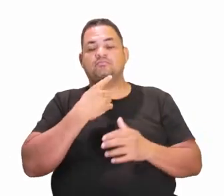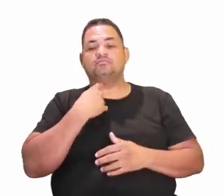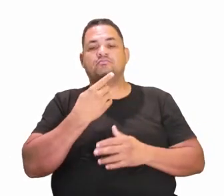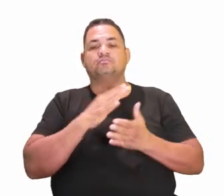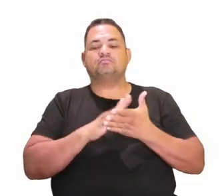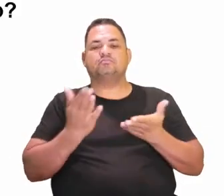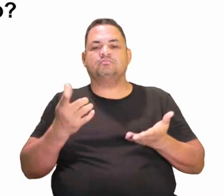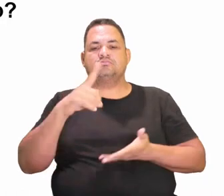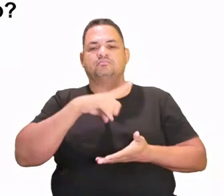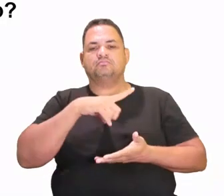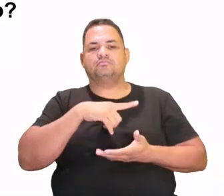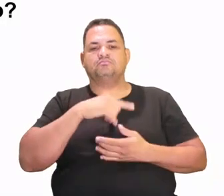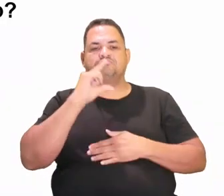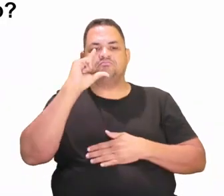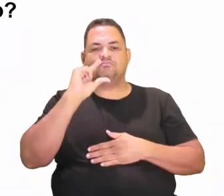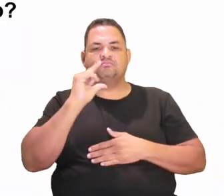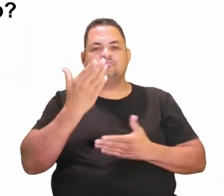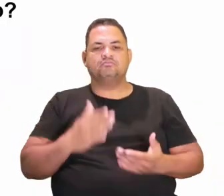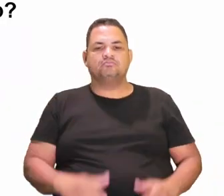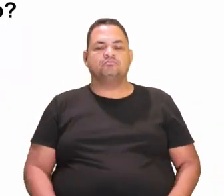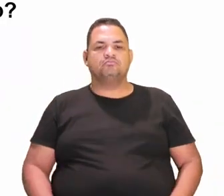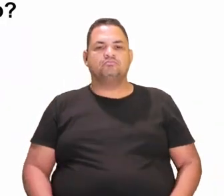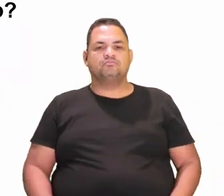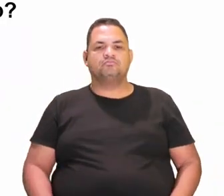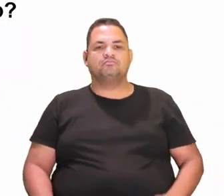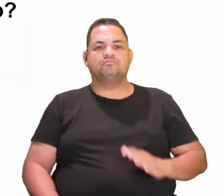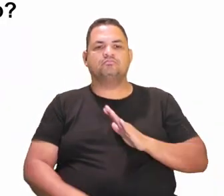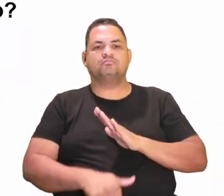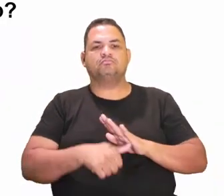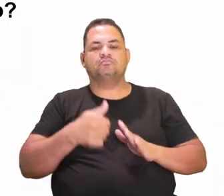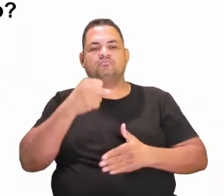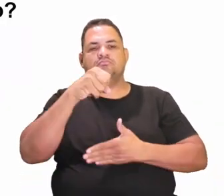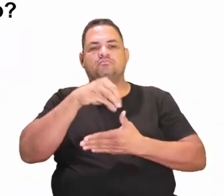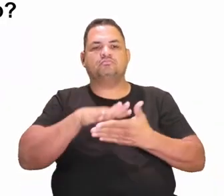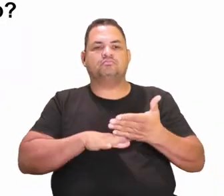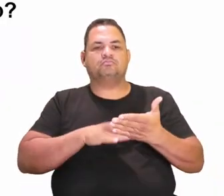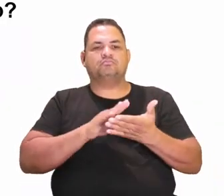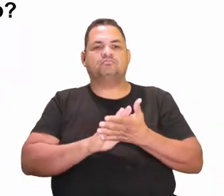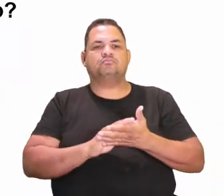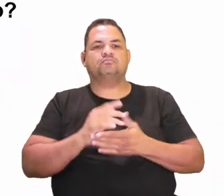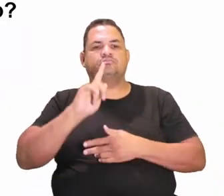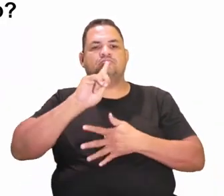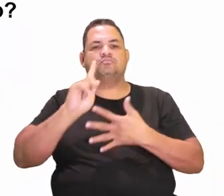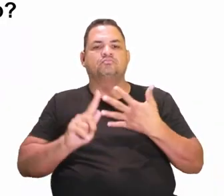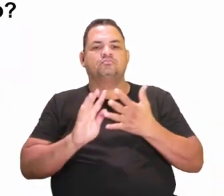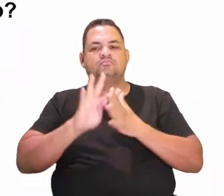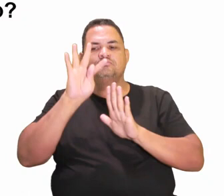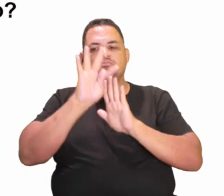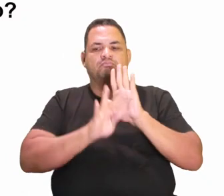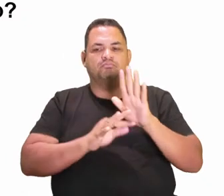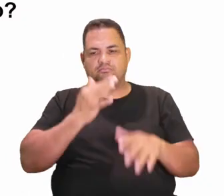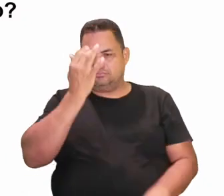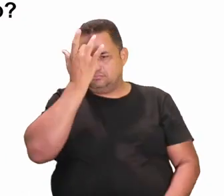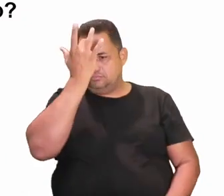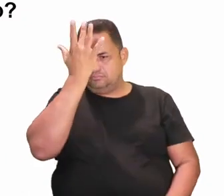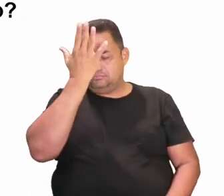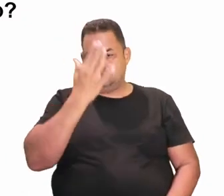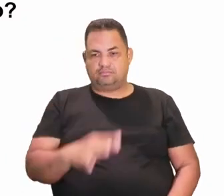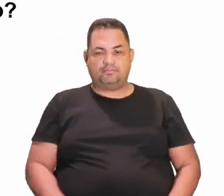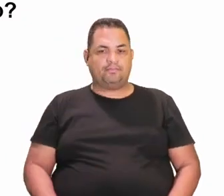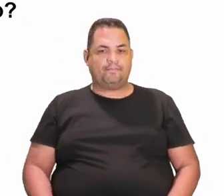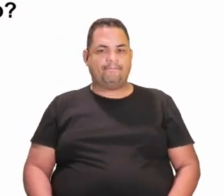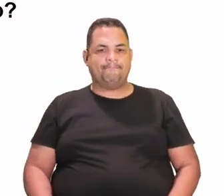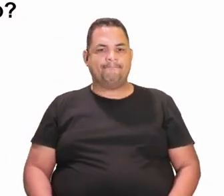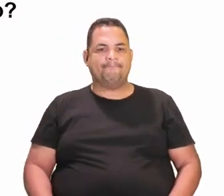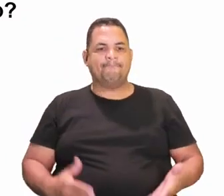que com certeza foram pouquíssimas. Porque na primeira atividade a gente tem aí um gênero textual muito fácil. Não